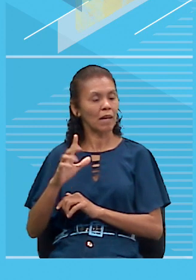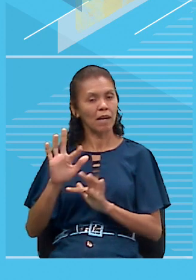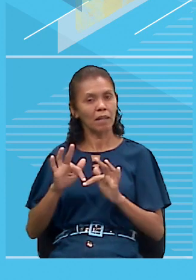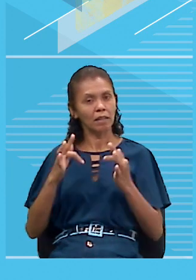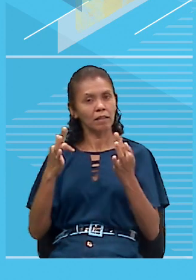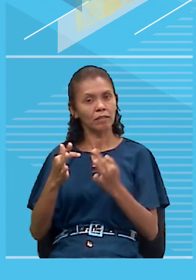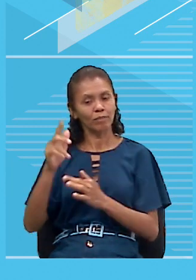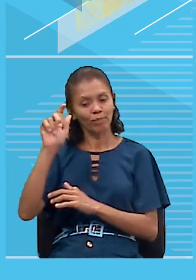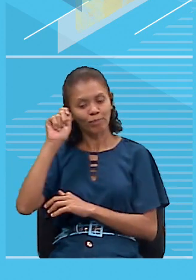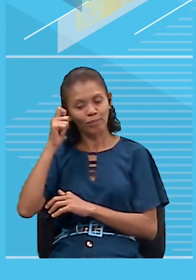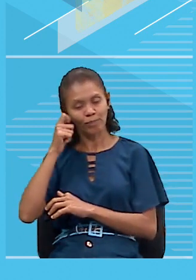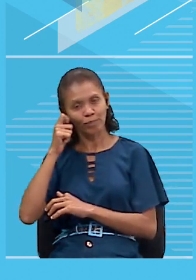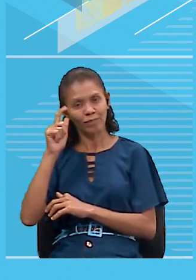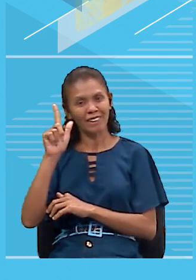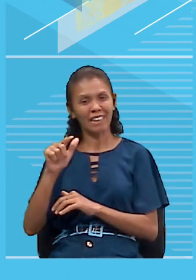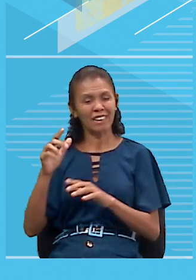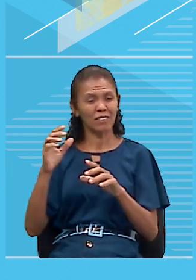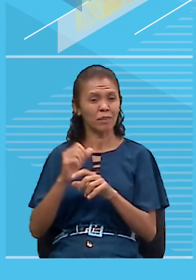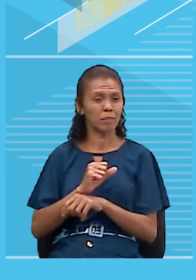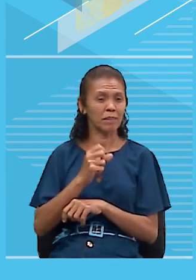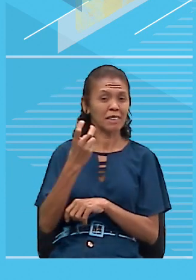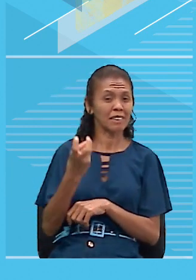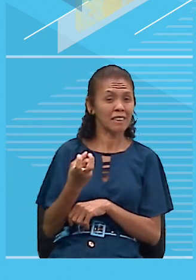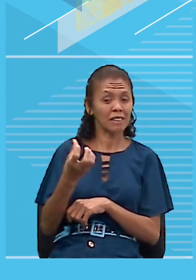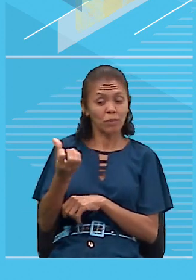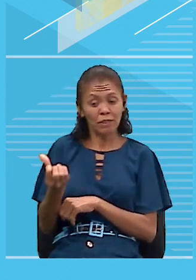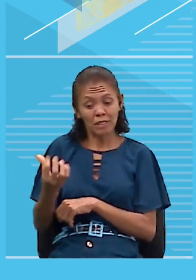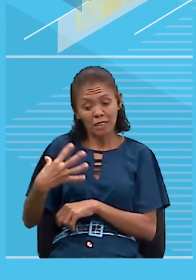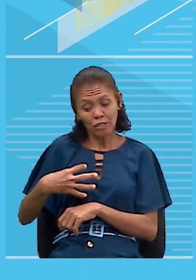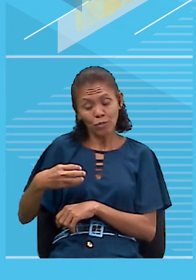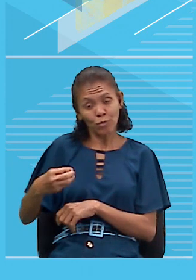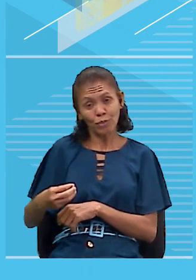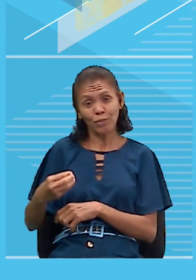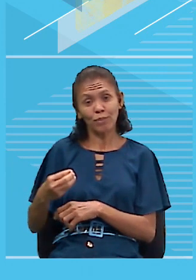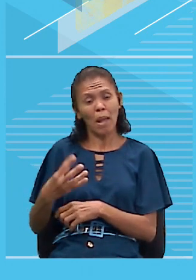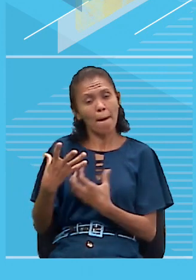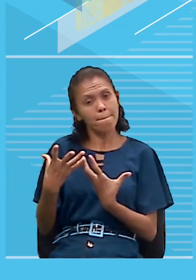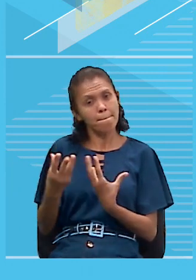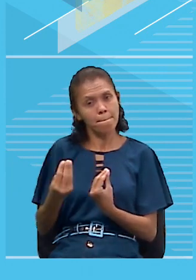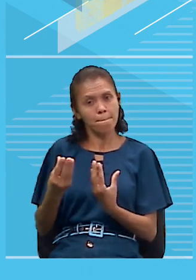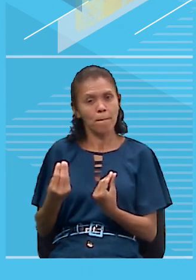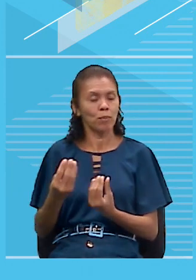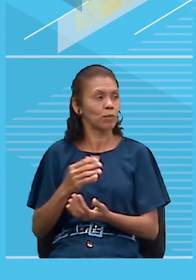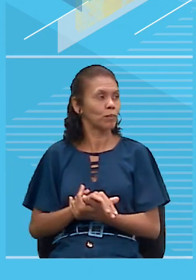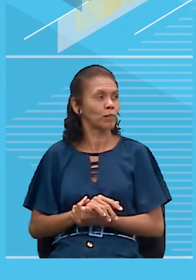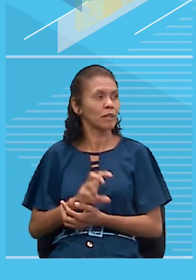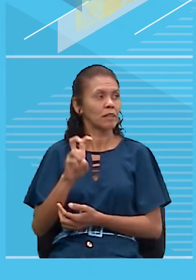africanas tá na casa de cinco seis bebê é menino demais menino Ave Maria passou cinco seis minutos uma família